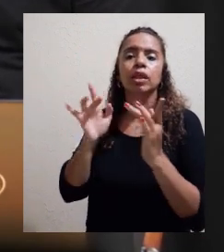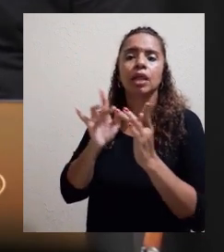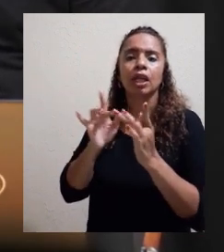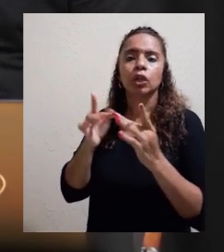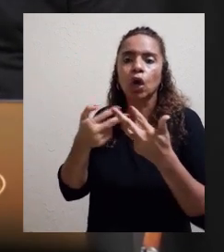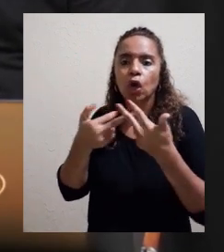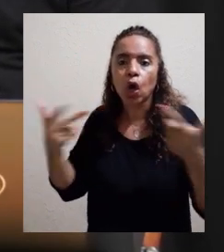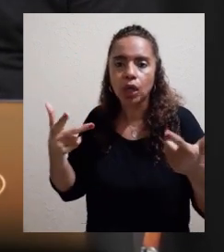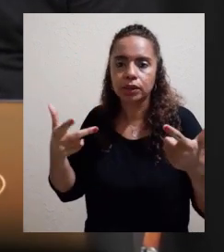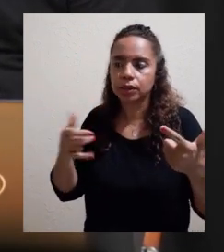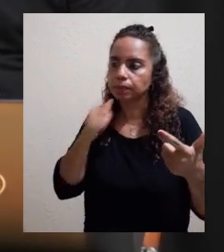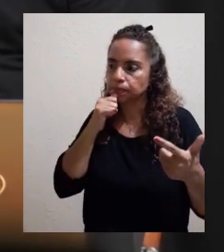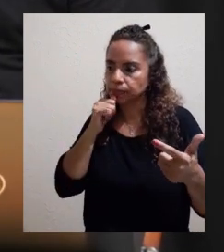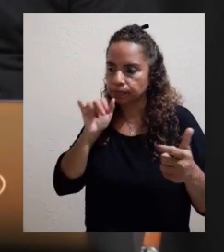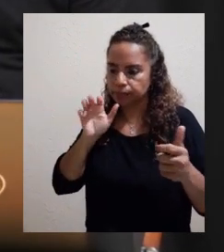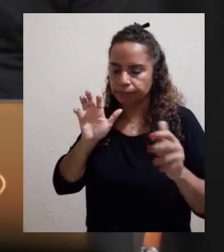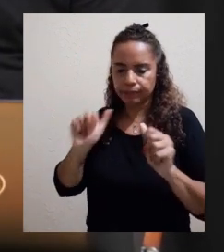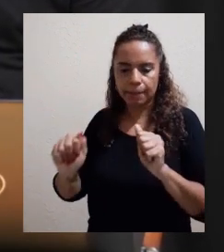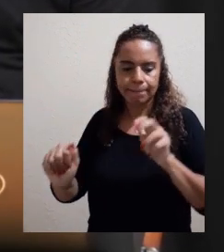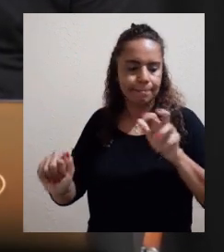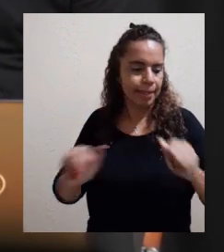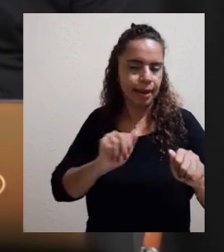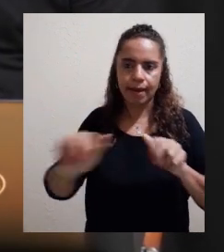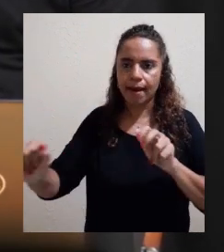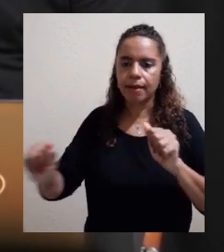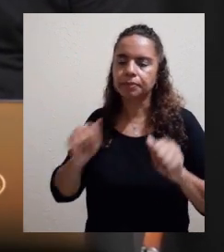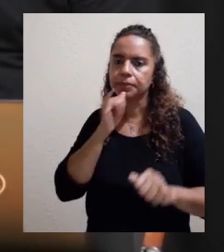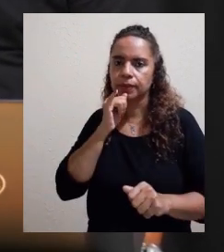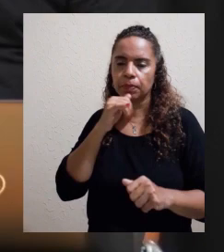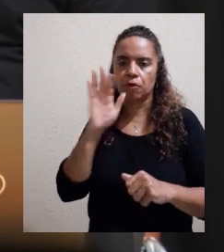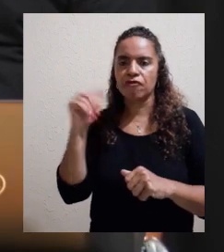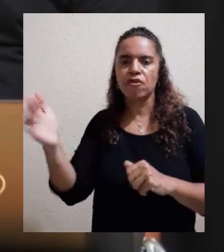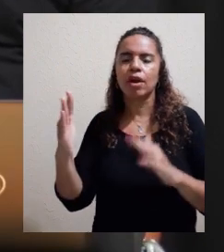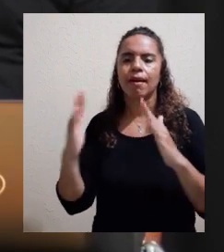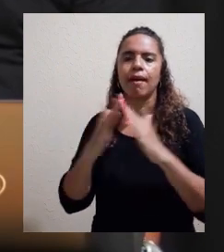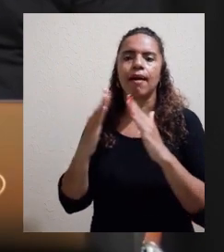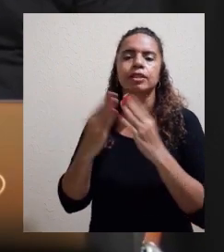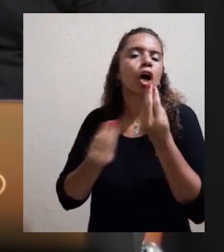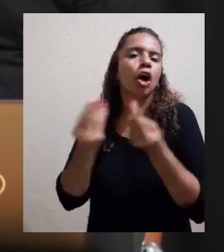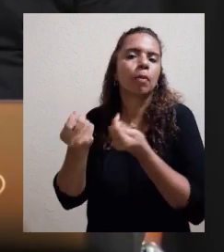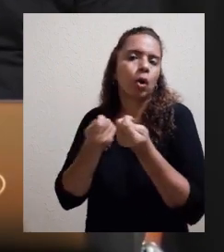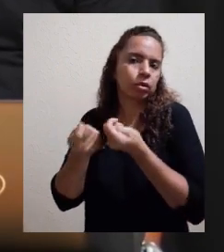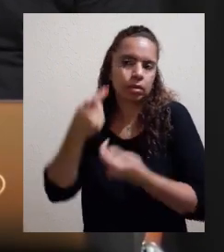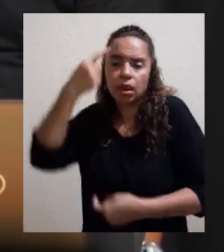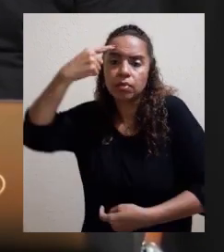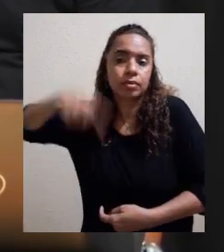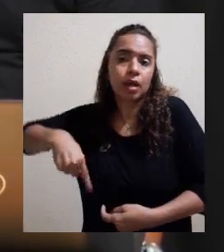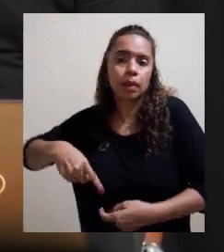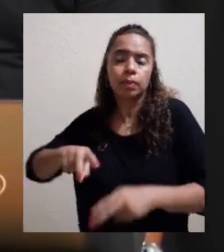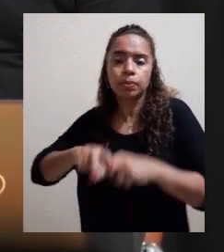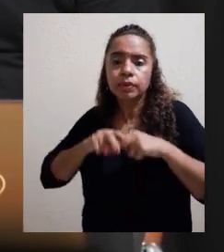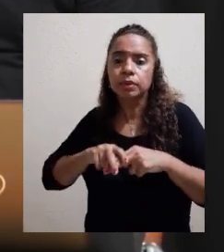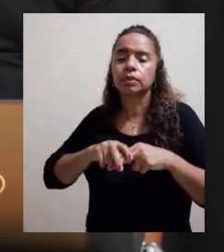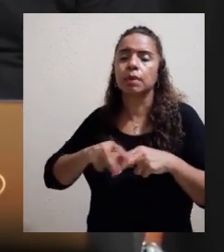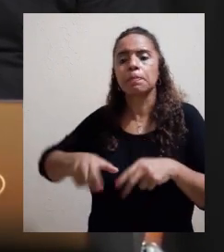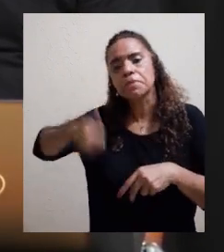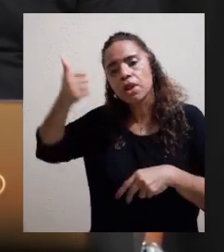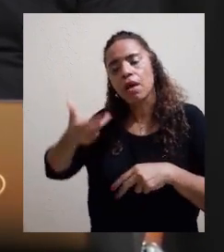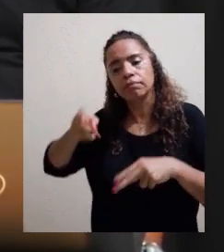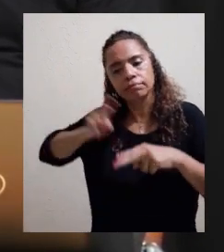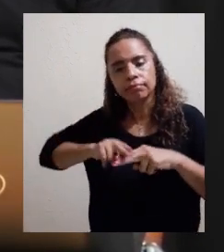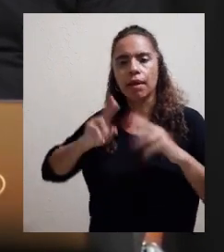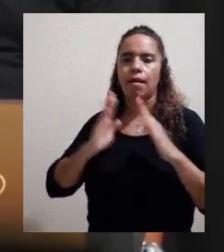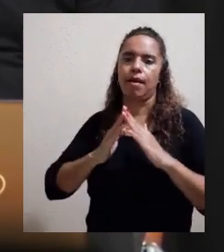que podem representar risco. Quando é que você consegue evitar essas duas coisas fora de casa? Muito dificilmente, né? Por isso que a gente fala em